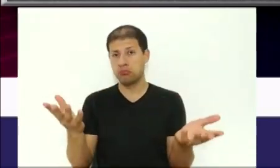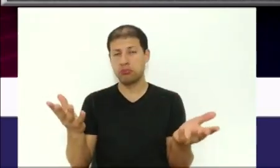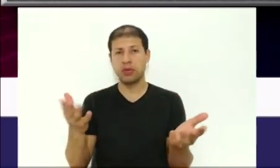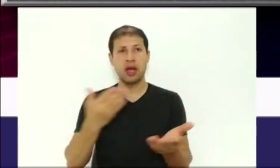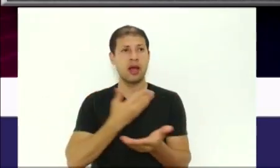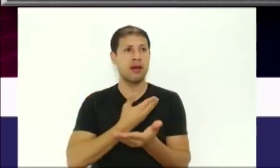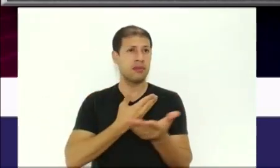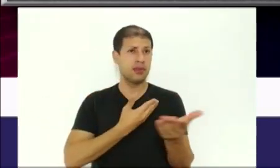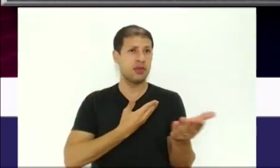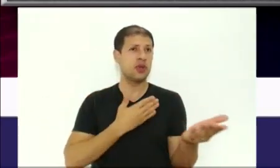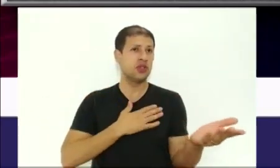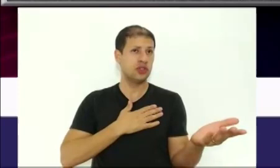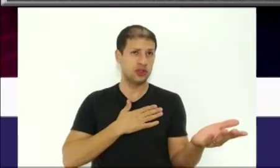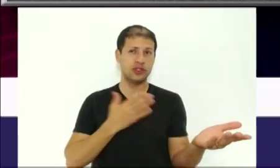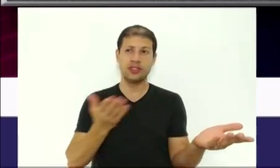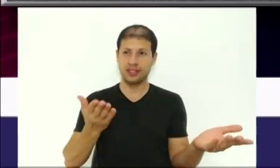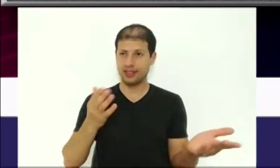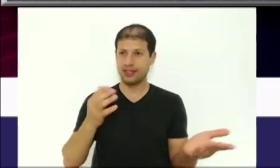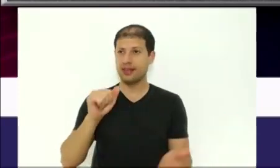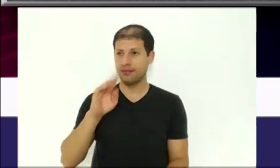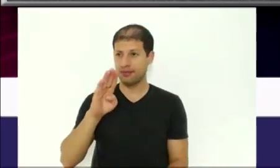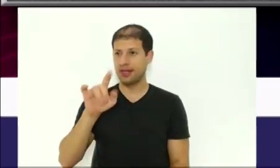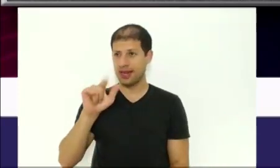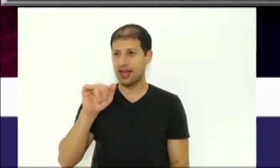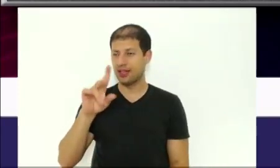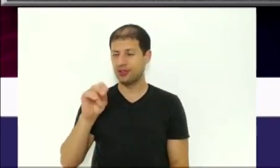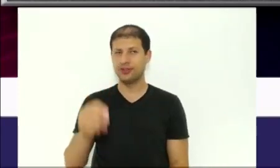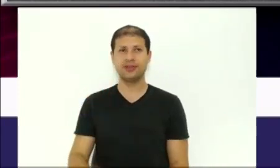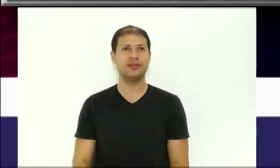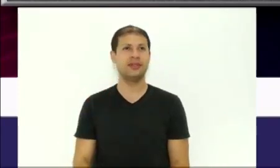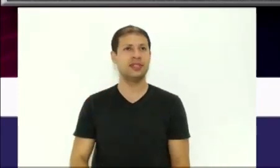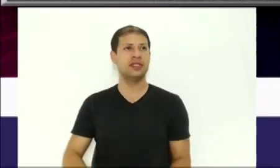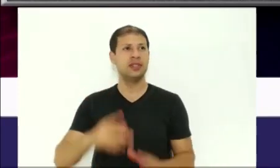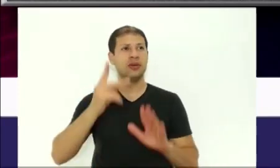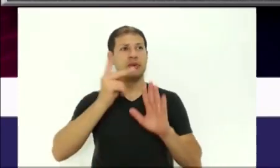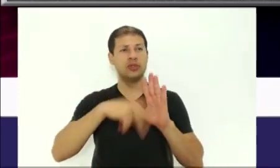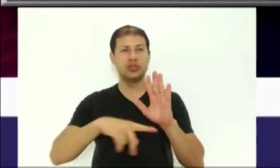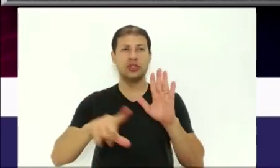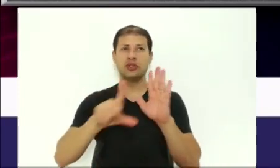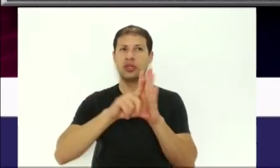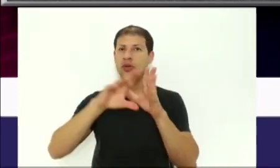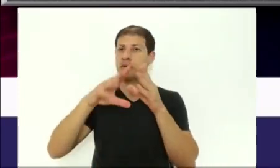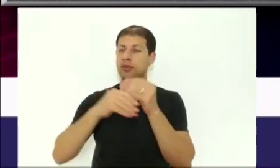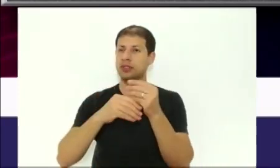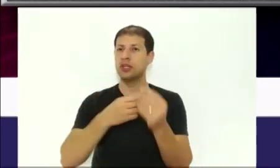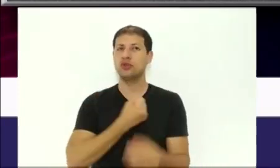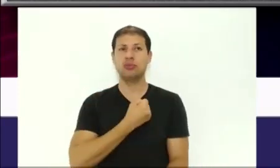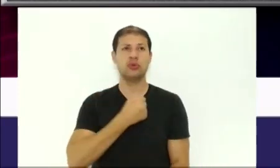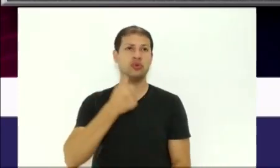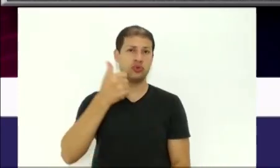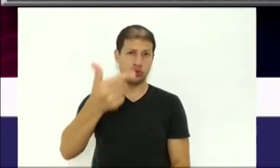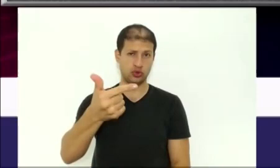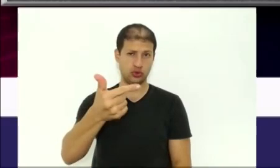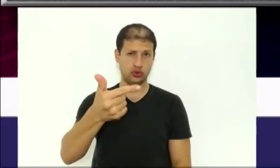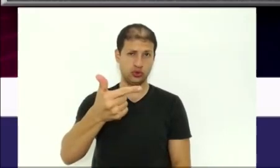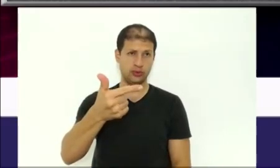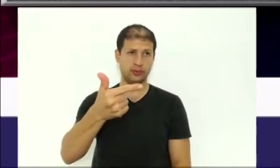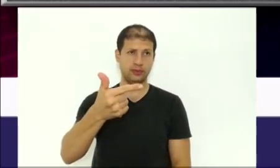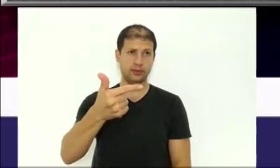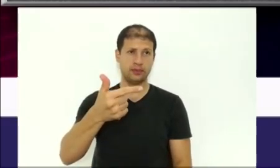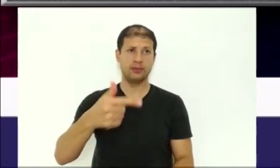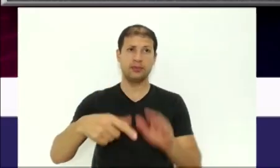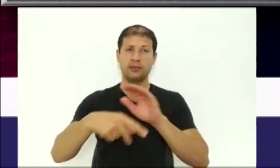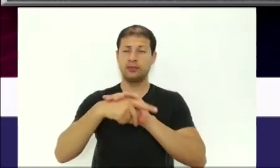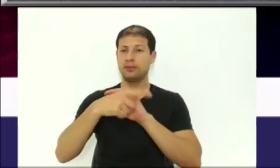gostaram, Abelardo? Então, é o projeto de lei complementar número 2, de